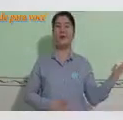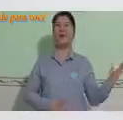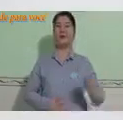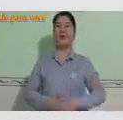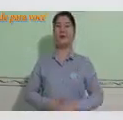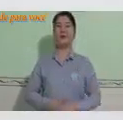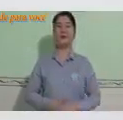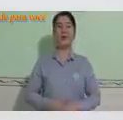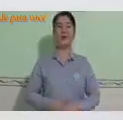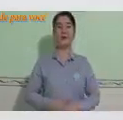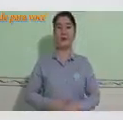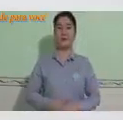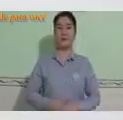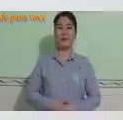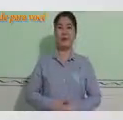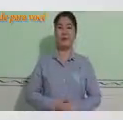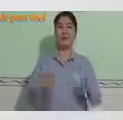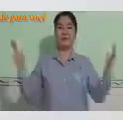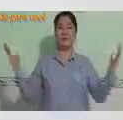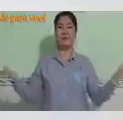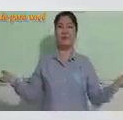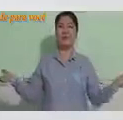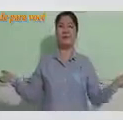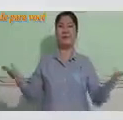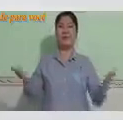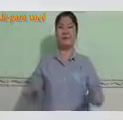PARAGARANTIRPROTECDILATIOCONTRAMAIS 5 tipos de PIV.